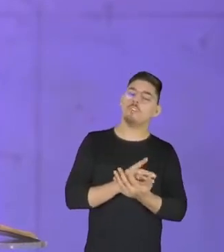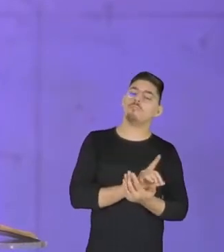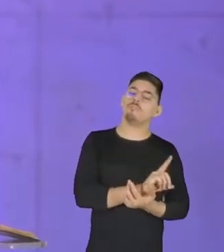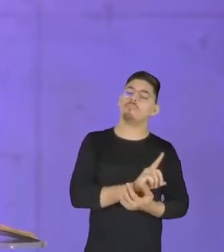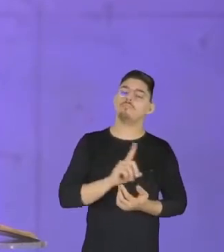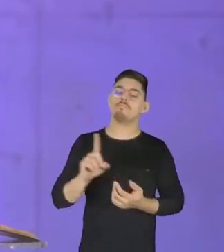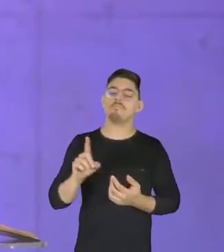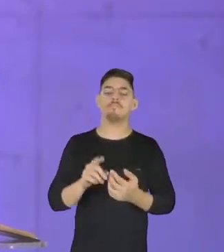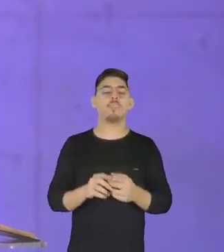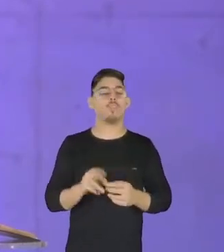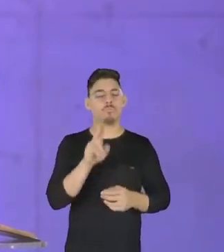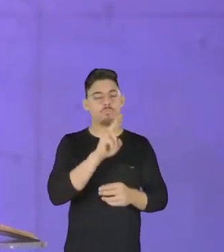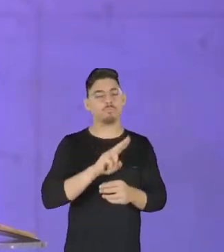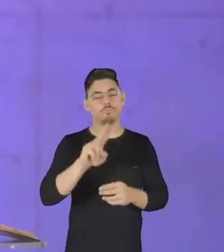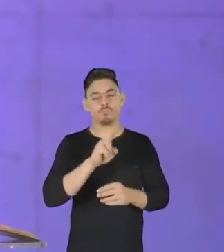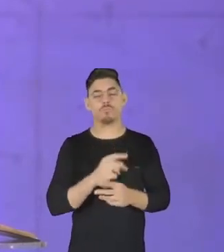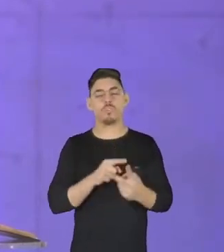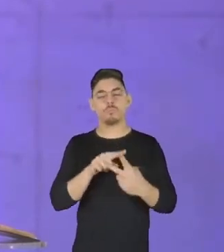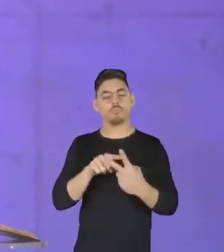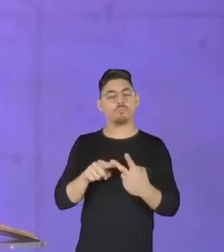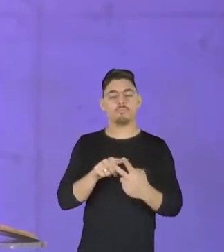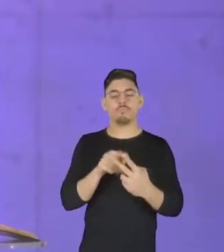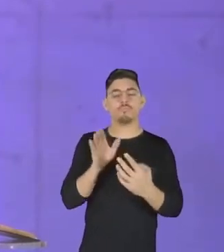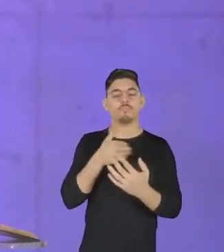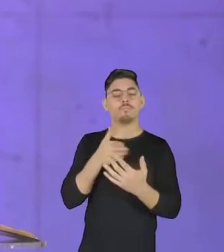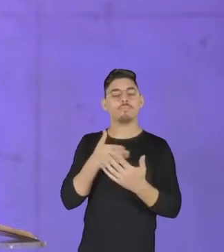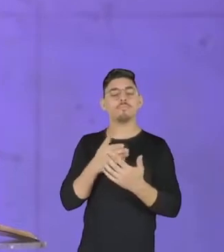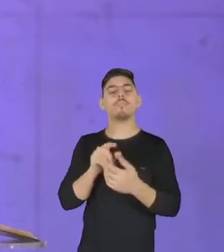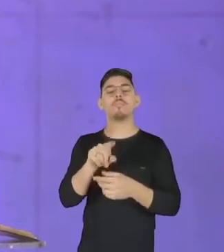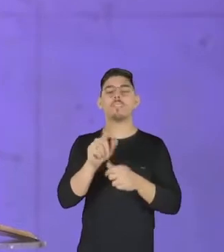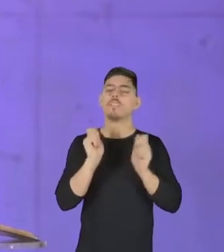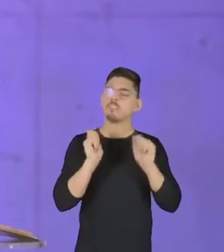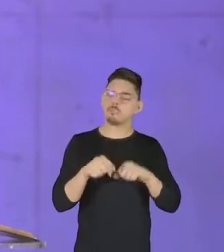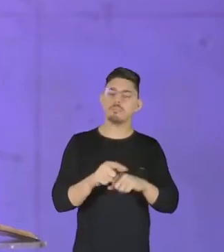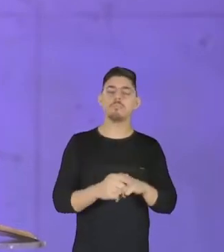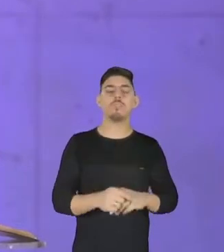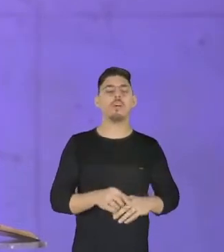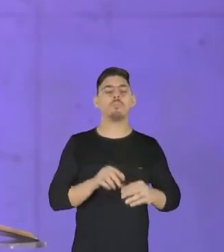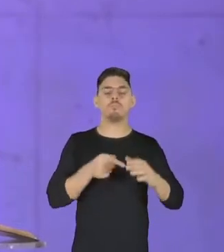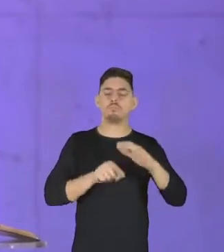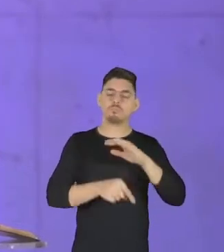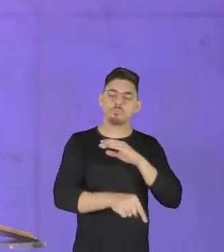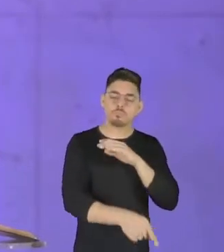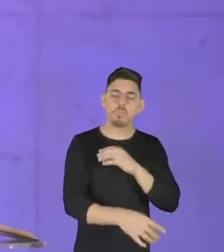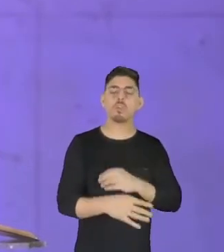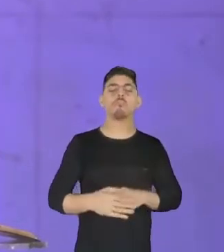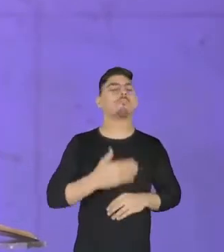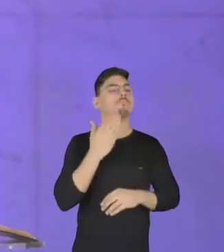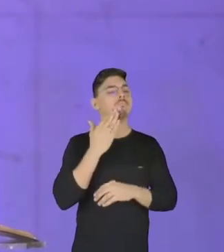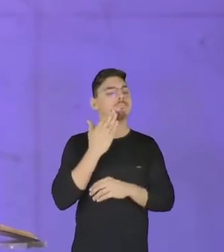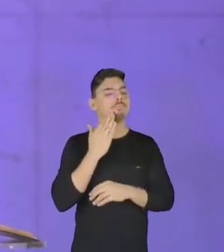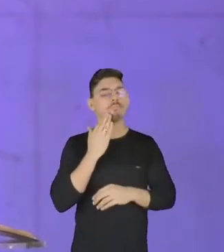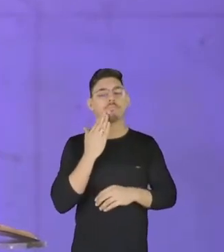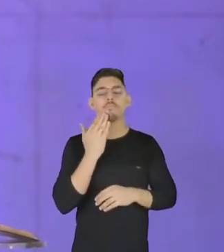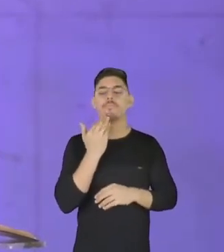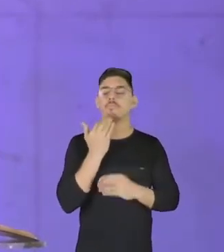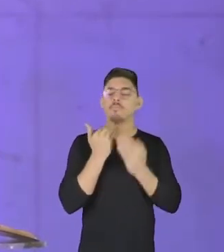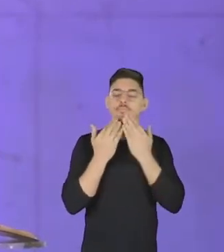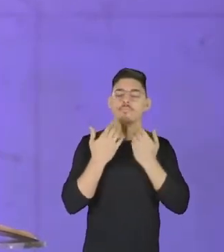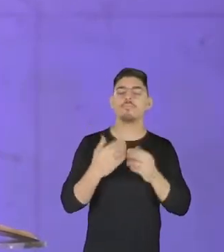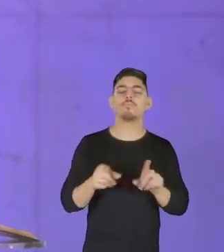livros, mais dois livros que deixo para você, para que você possa se aprofundar neste tema e também